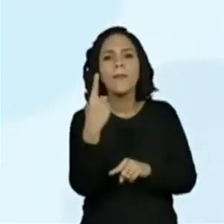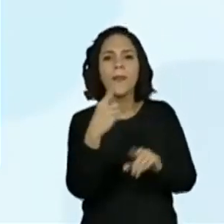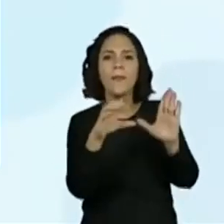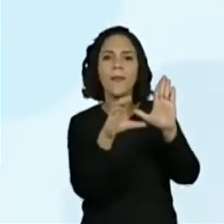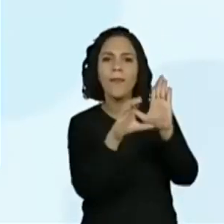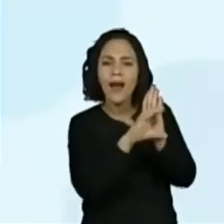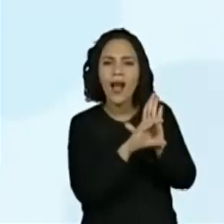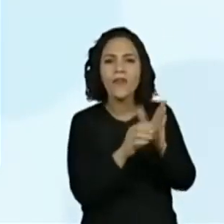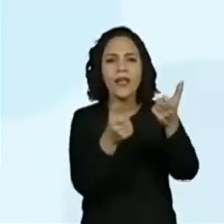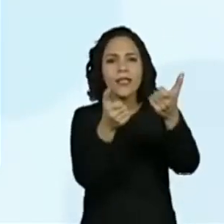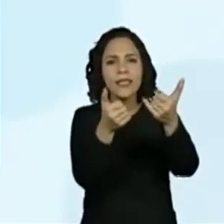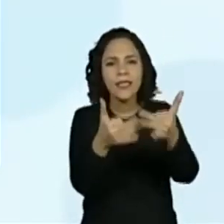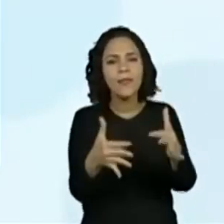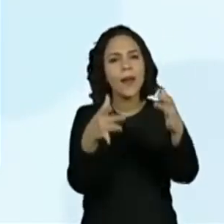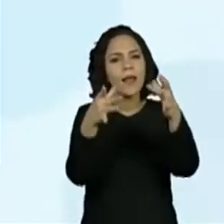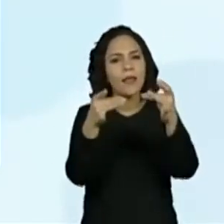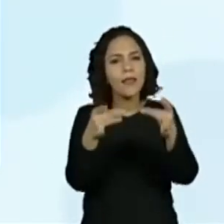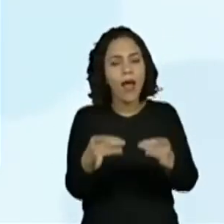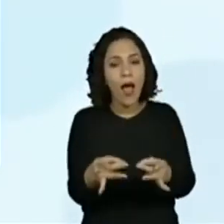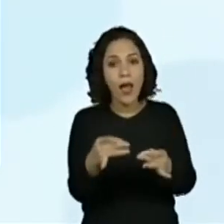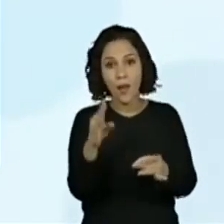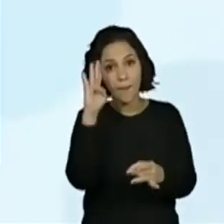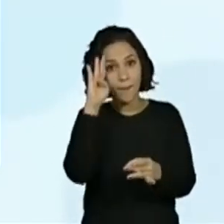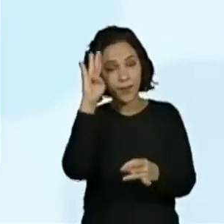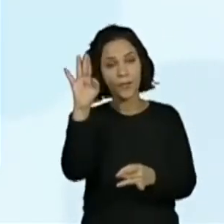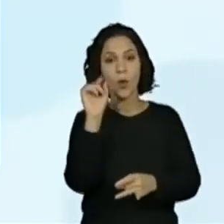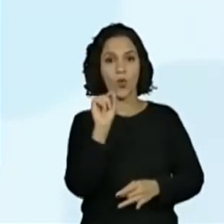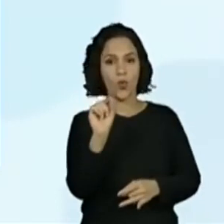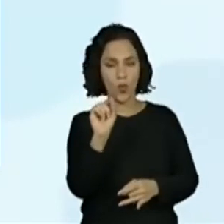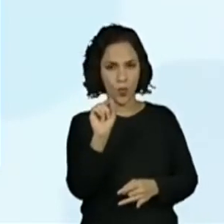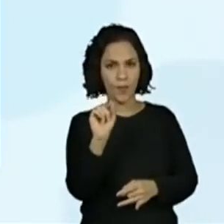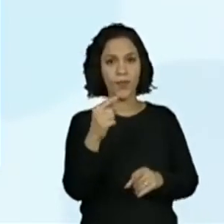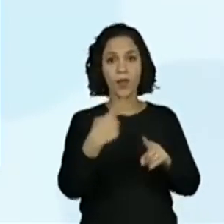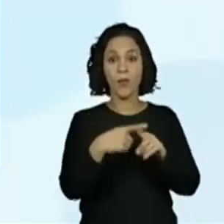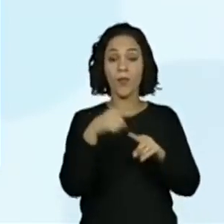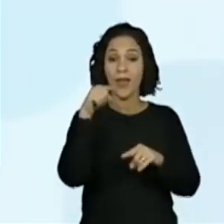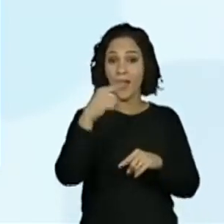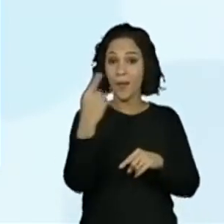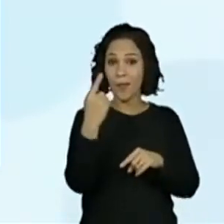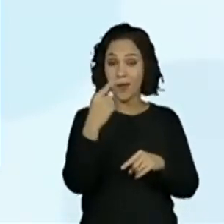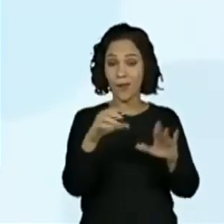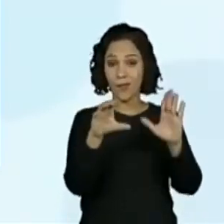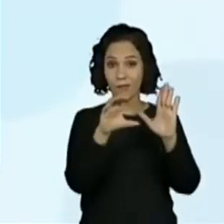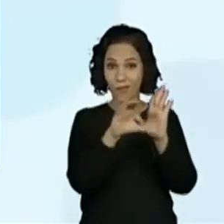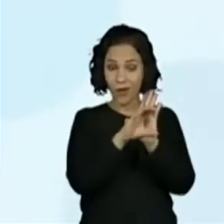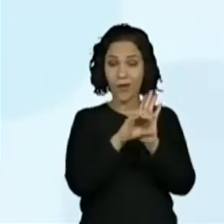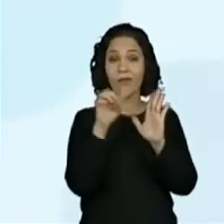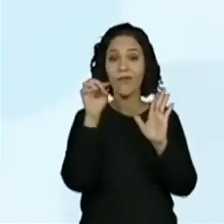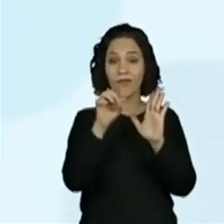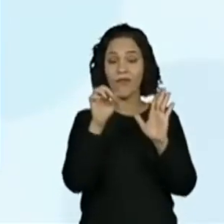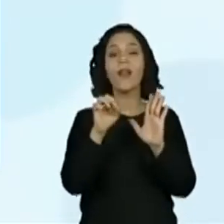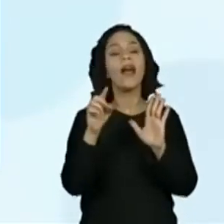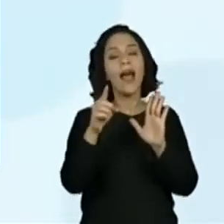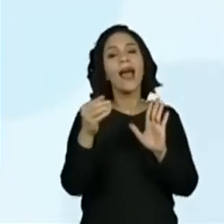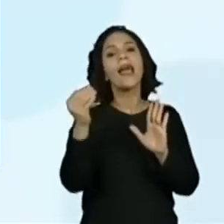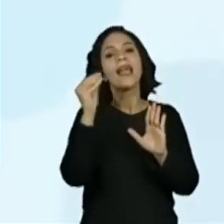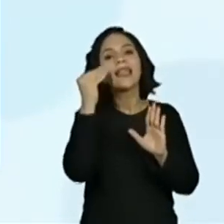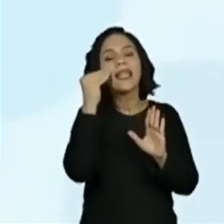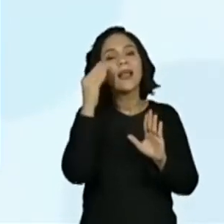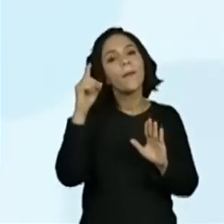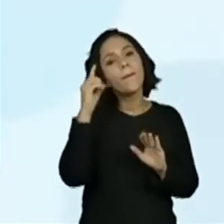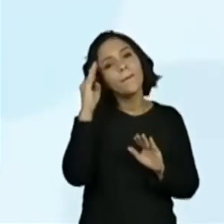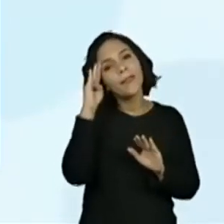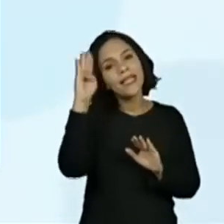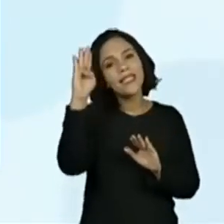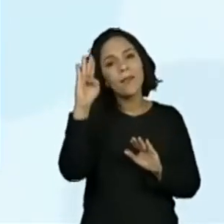da notícia se dá pelo fato dele ser produzido exatamente para destacar os